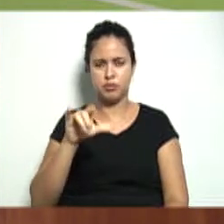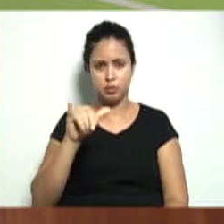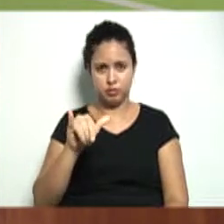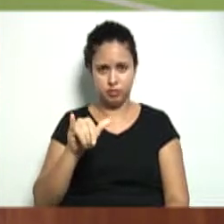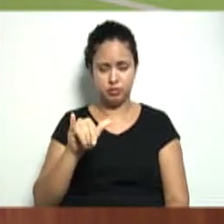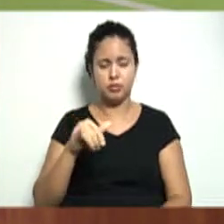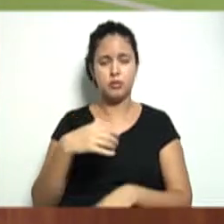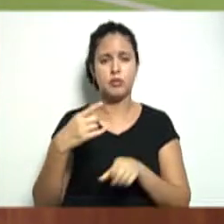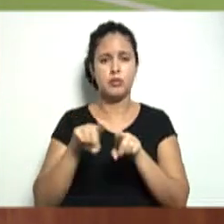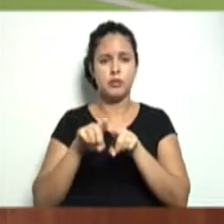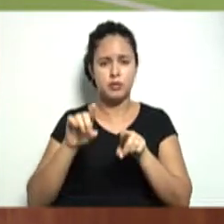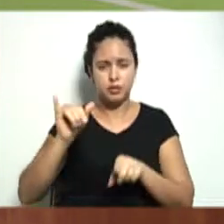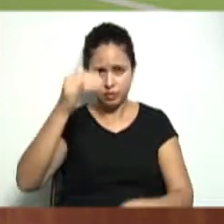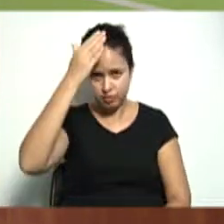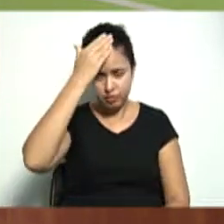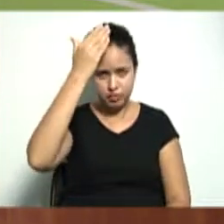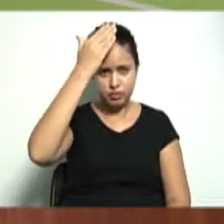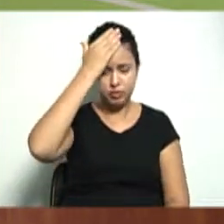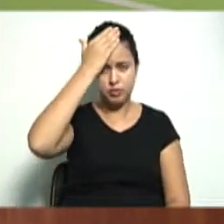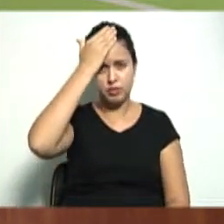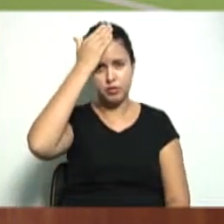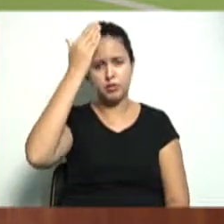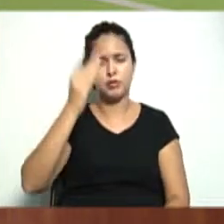de Ji-Paraná,